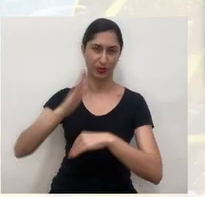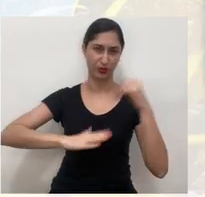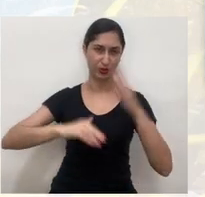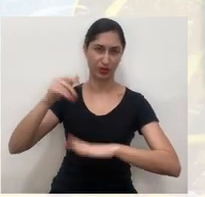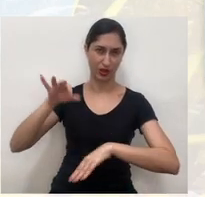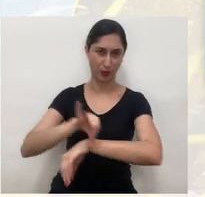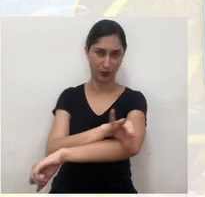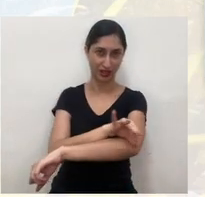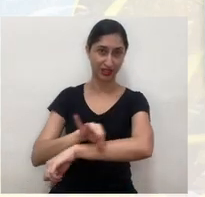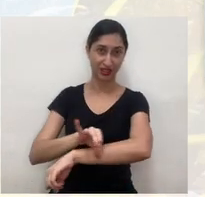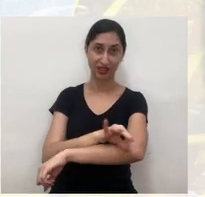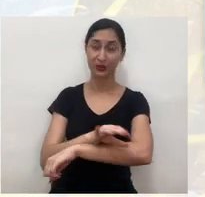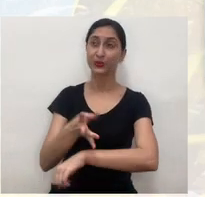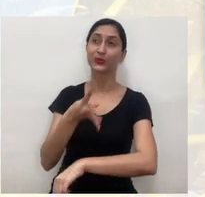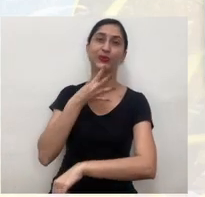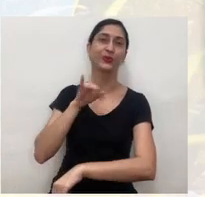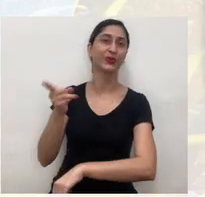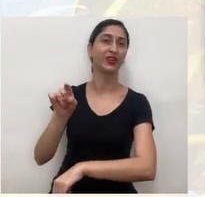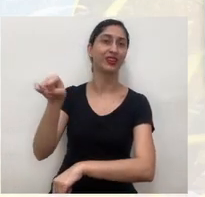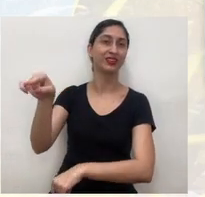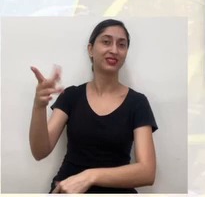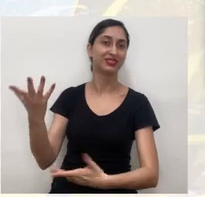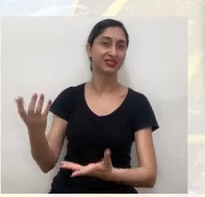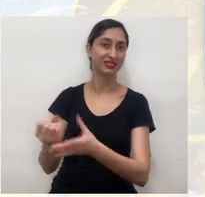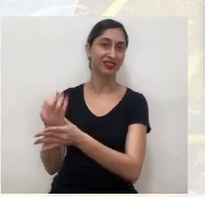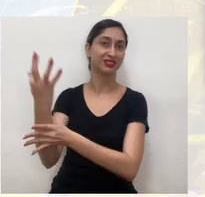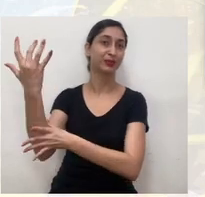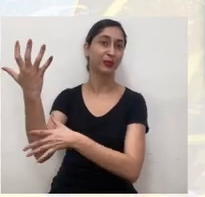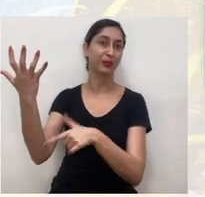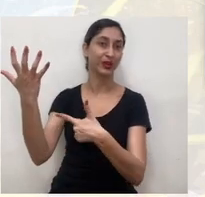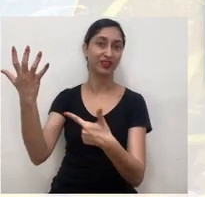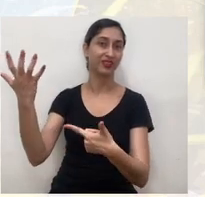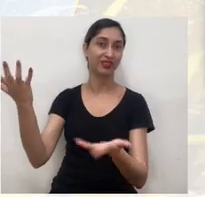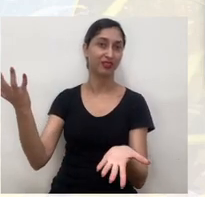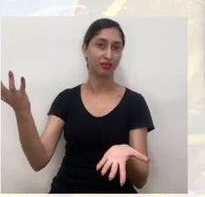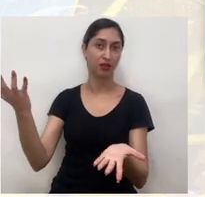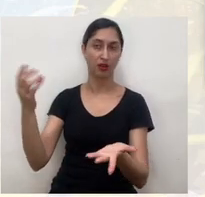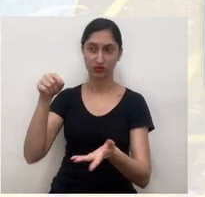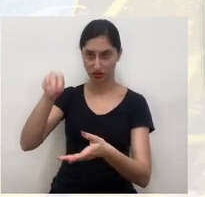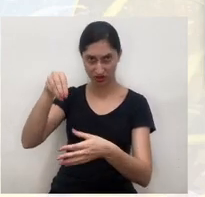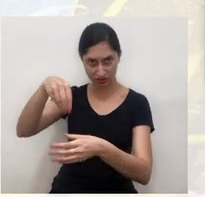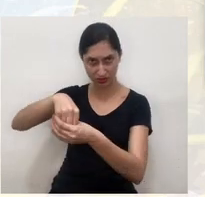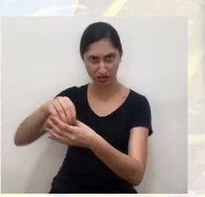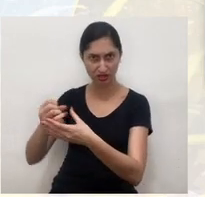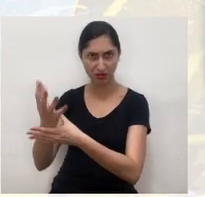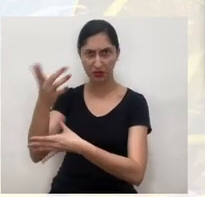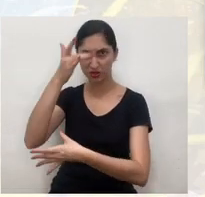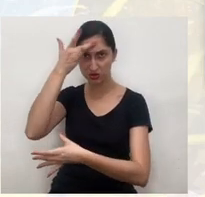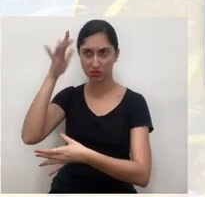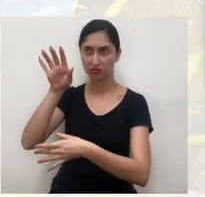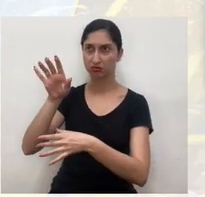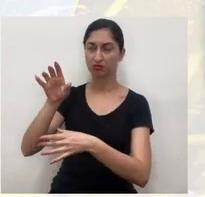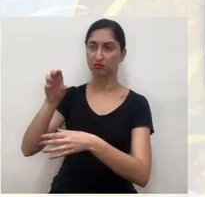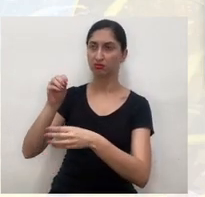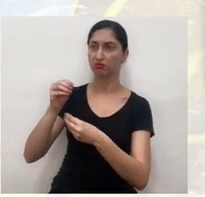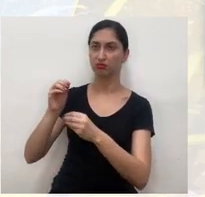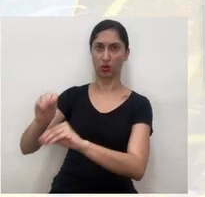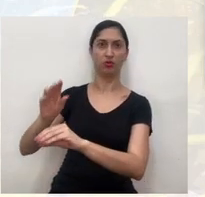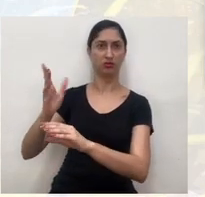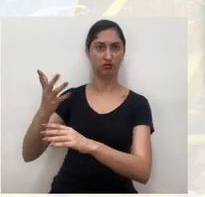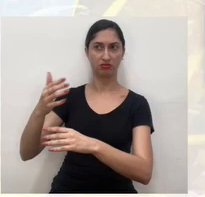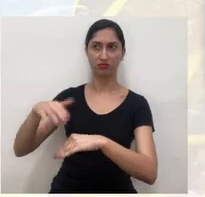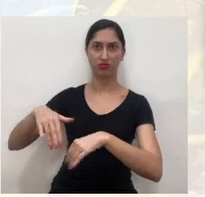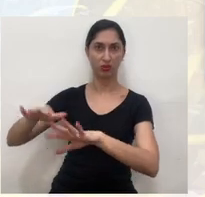nem conhecia essa planta, sabe? Então, você botar ali, alguém botou e ela ficou, ou às vezes a planta até